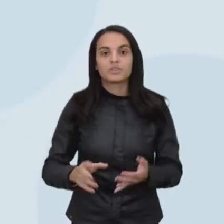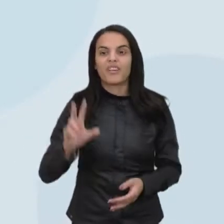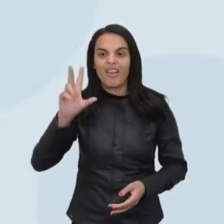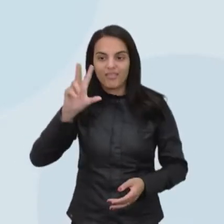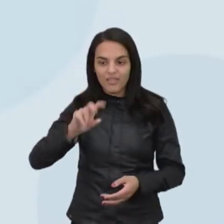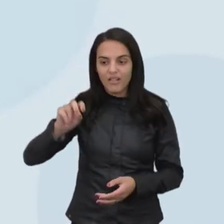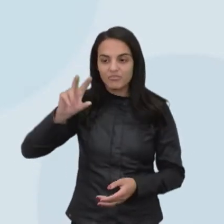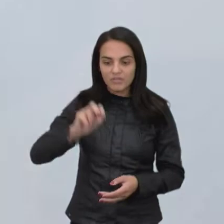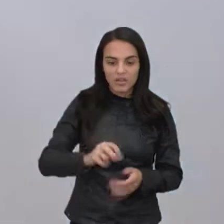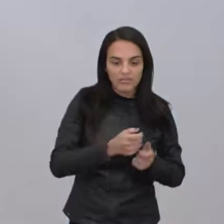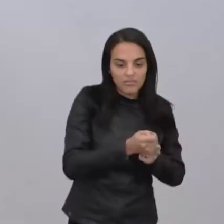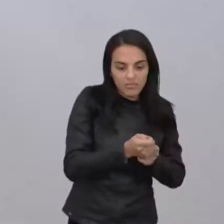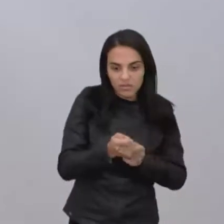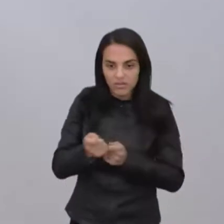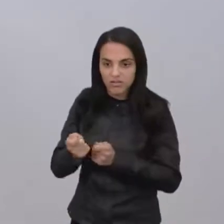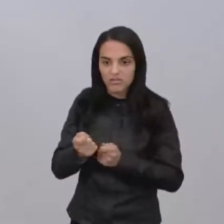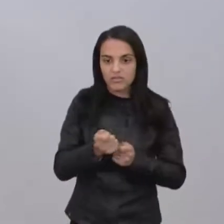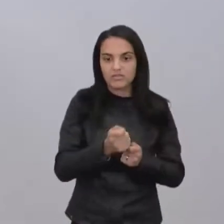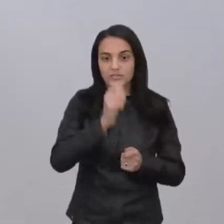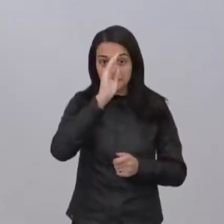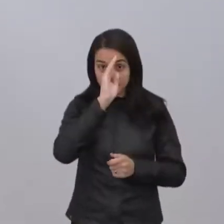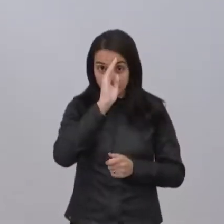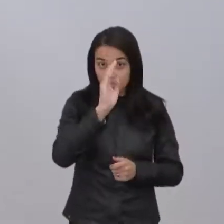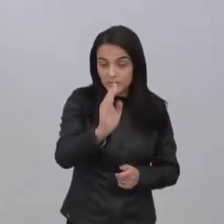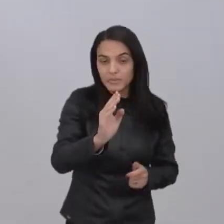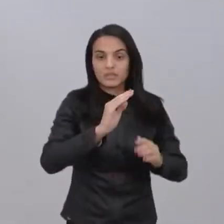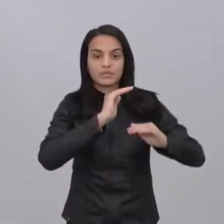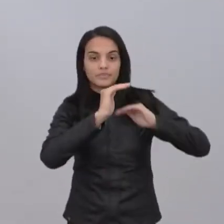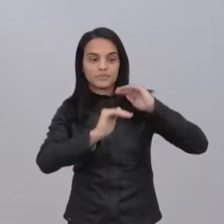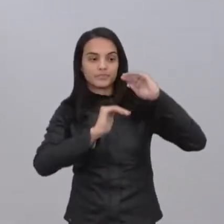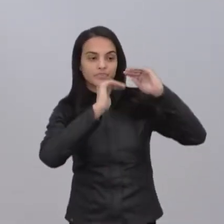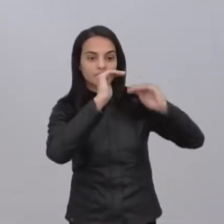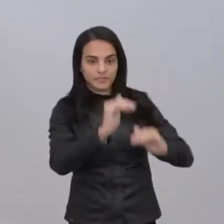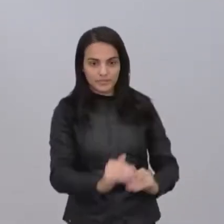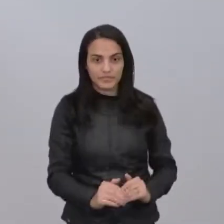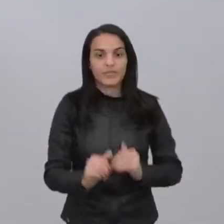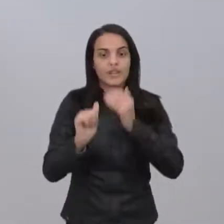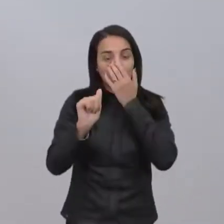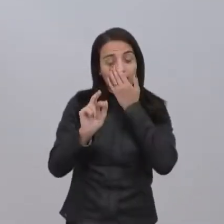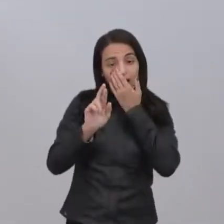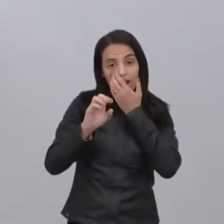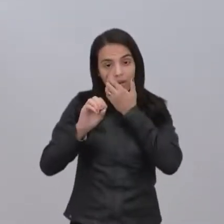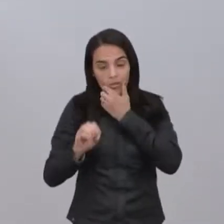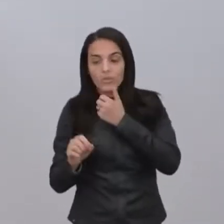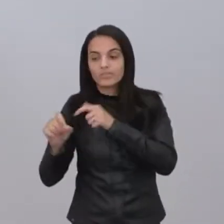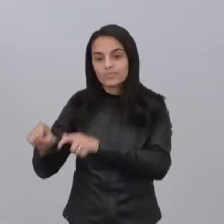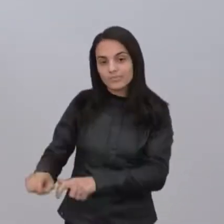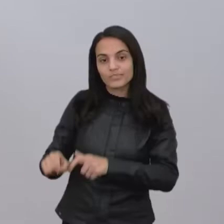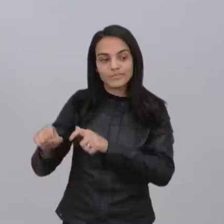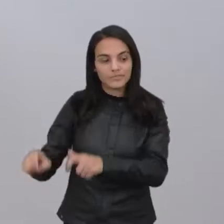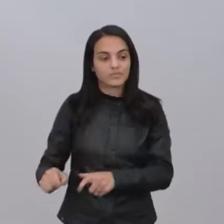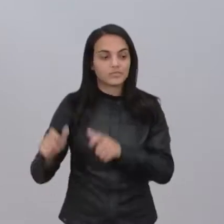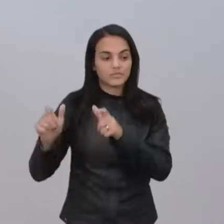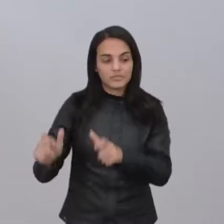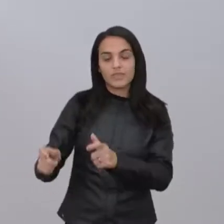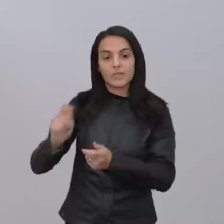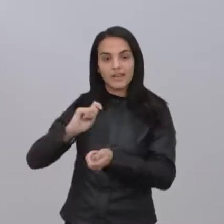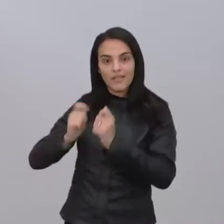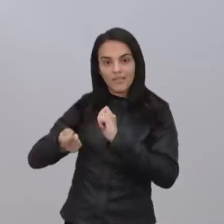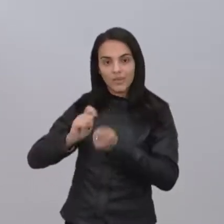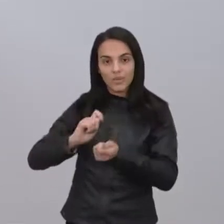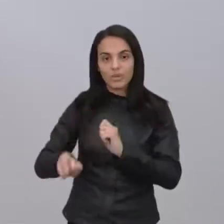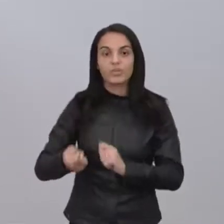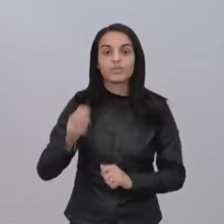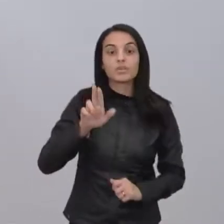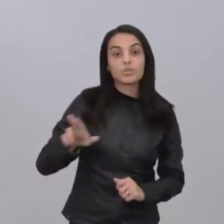agrotóxicos, principalmente devido ao desenvolvimento do agronegócio no setor econômico, né, que